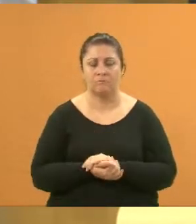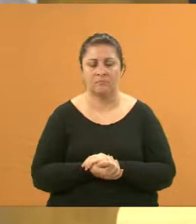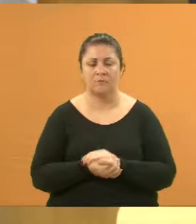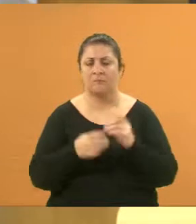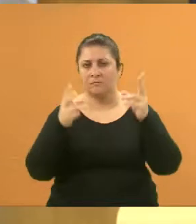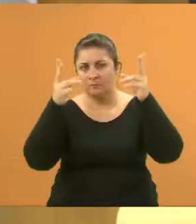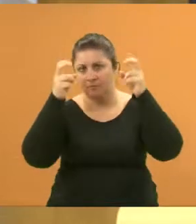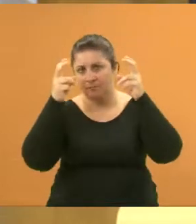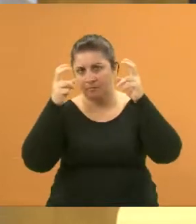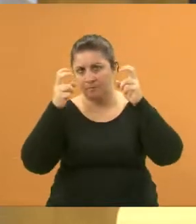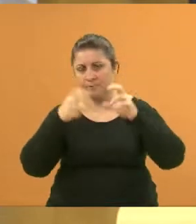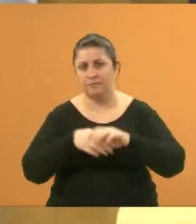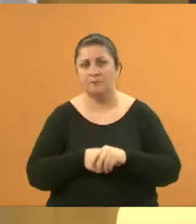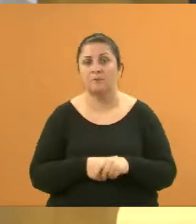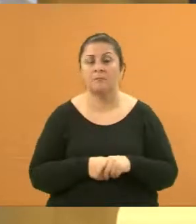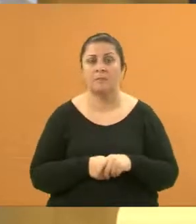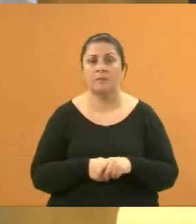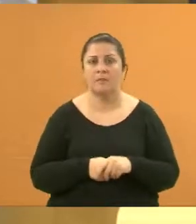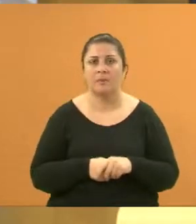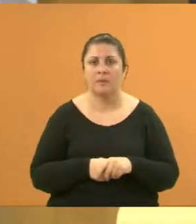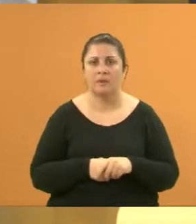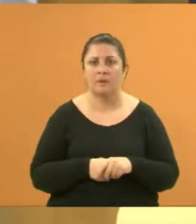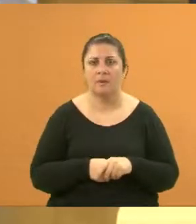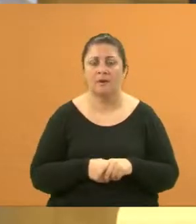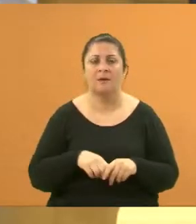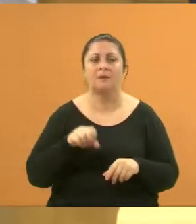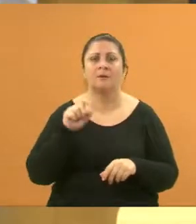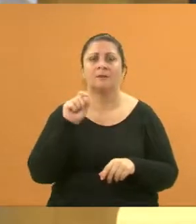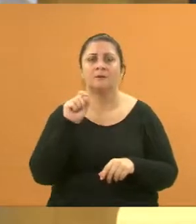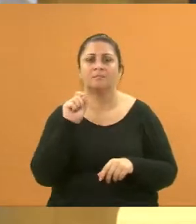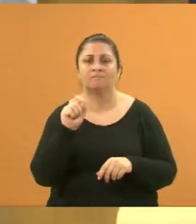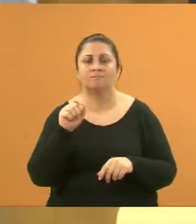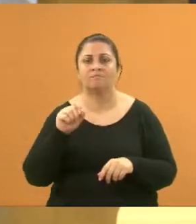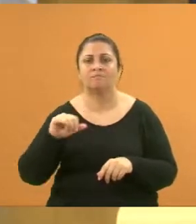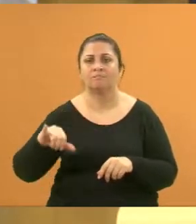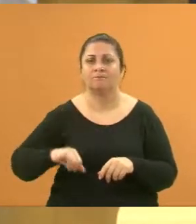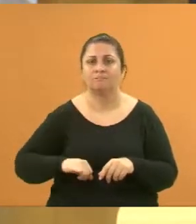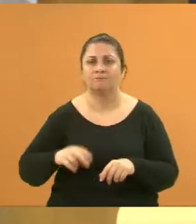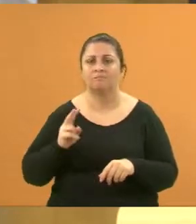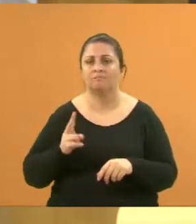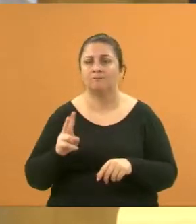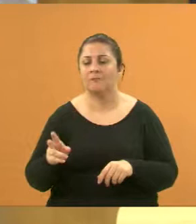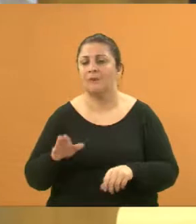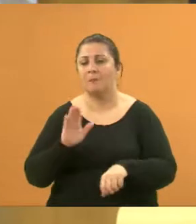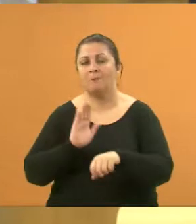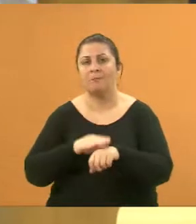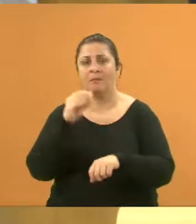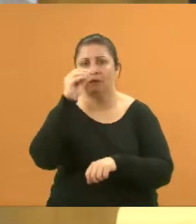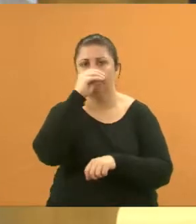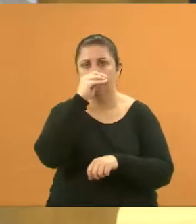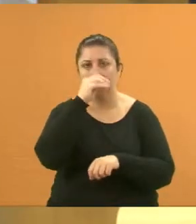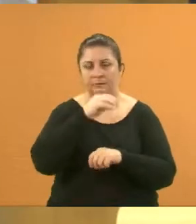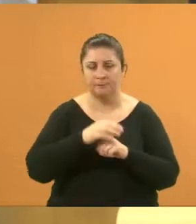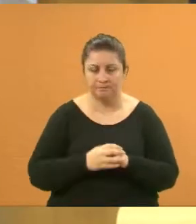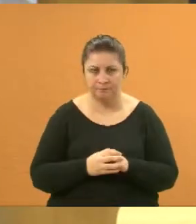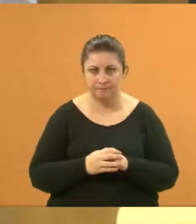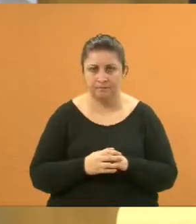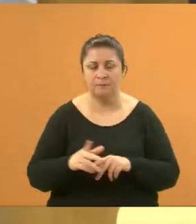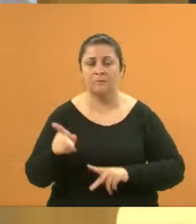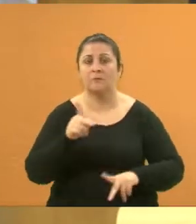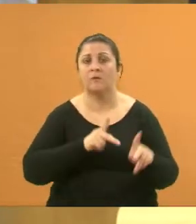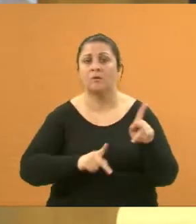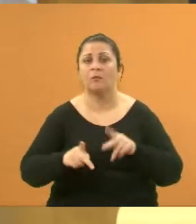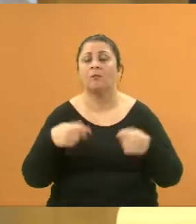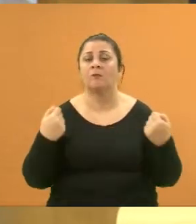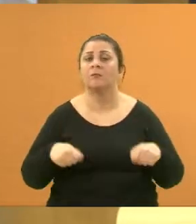o seguinte, que a corda estoura sempre para o lado mais fraco. Ou seja, a população tem